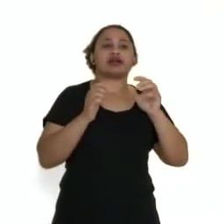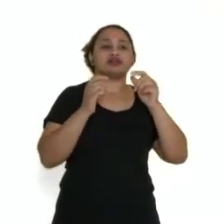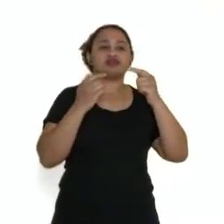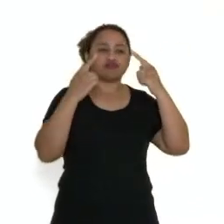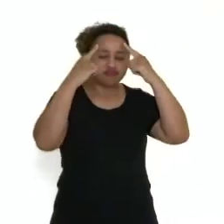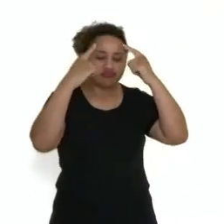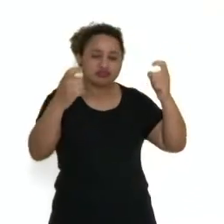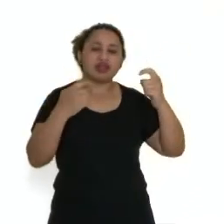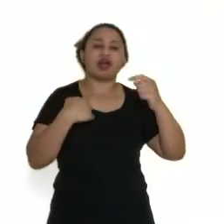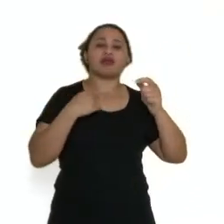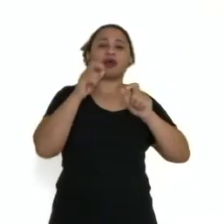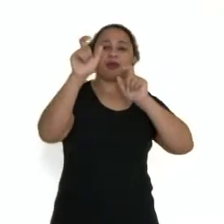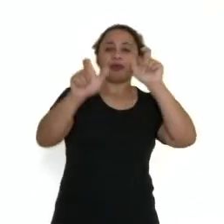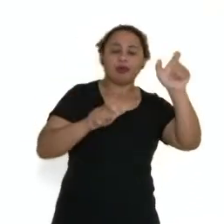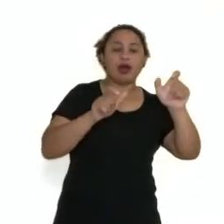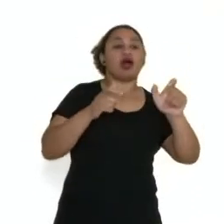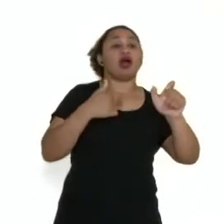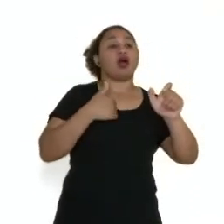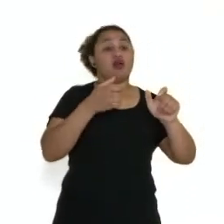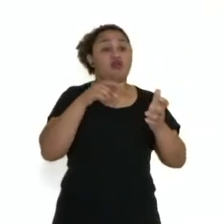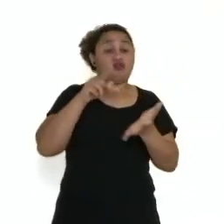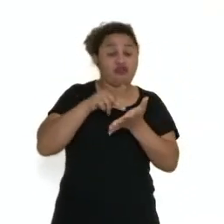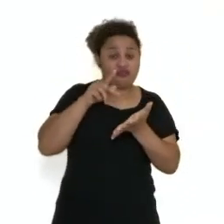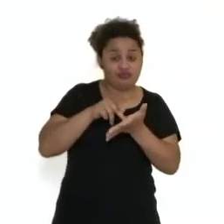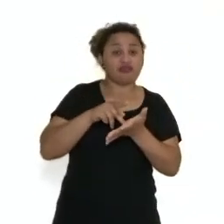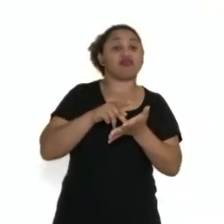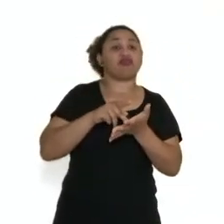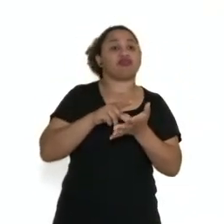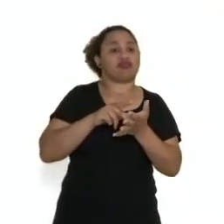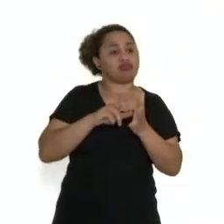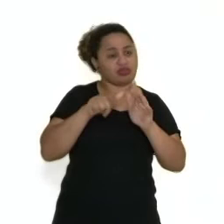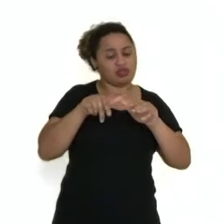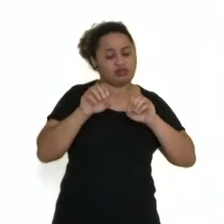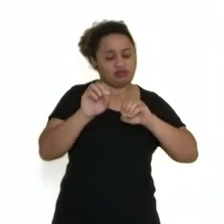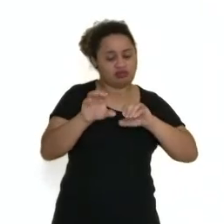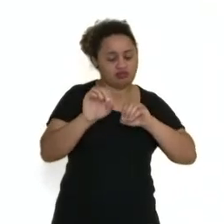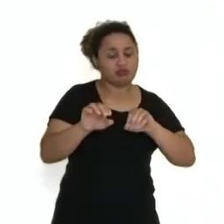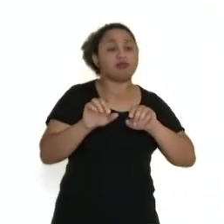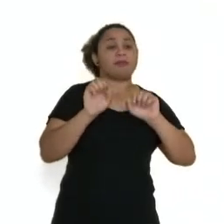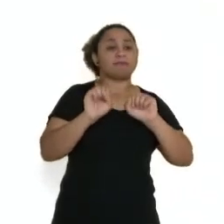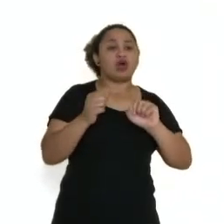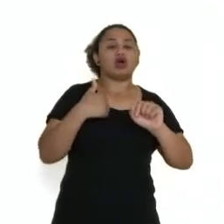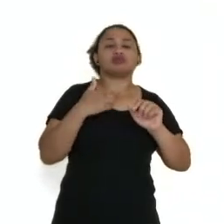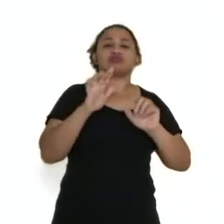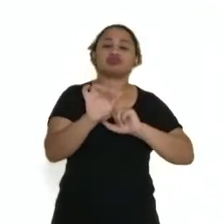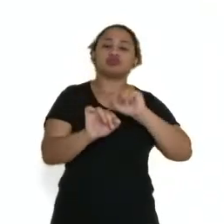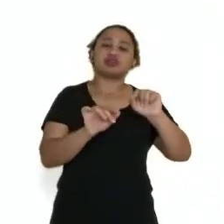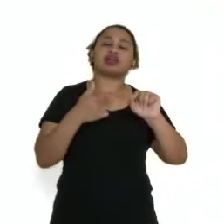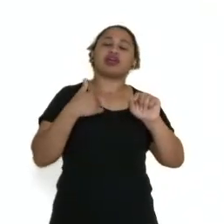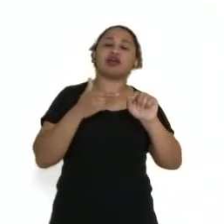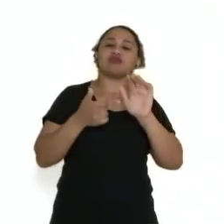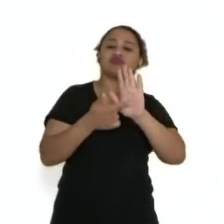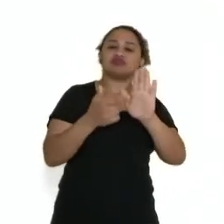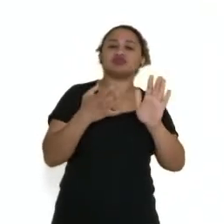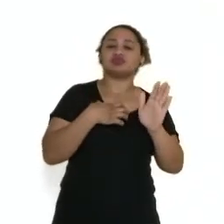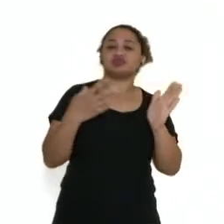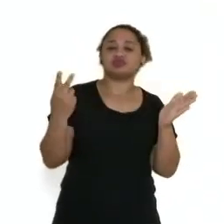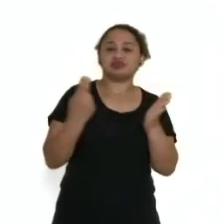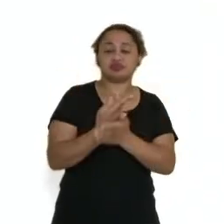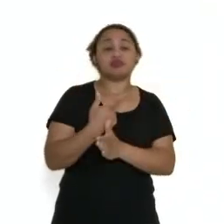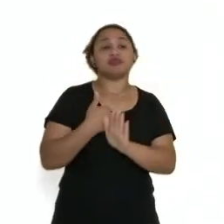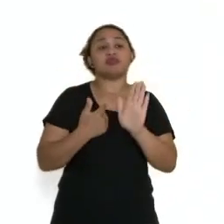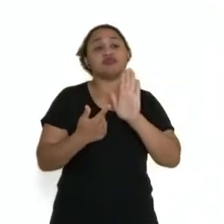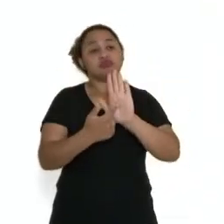as verdades mais santas, por ela mesma ensinadas, podem ser corrompidas e apresentadas como